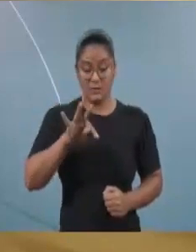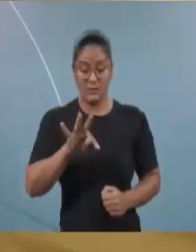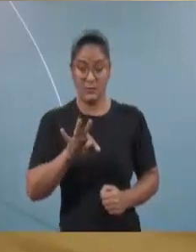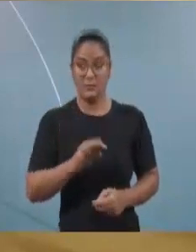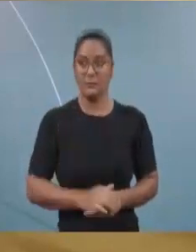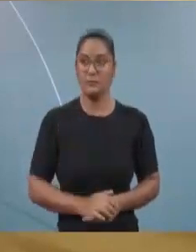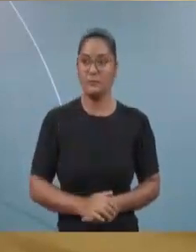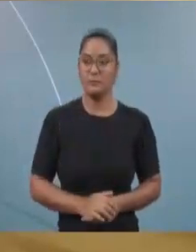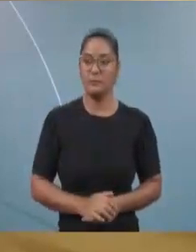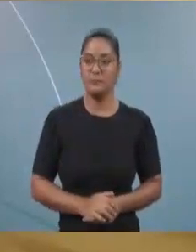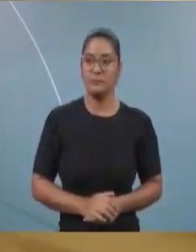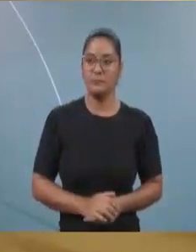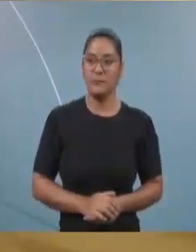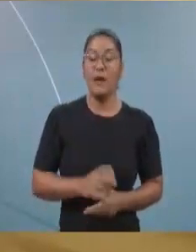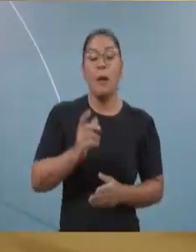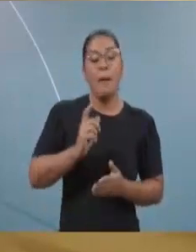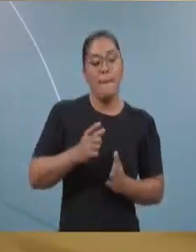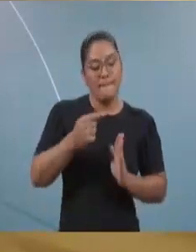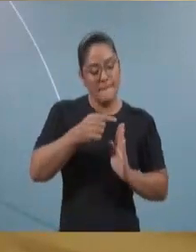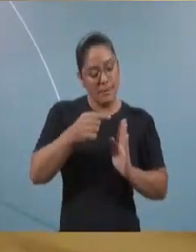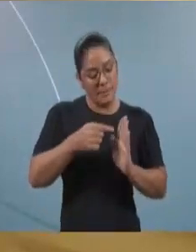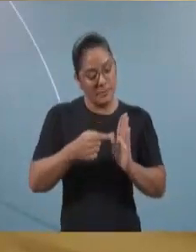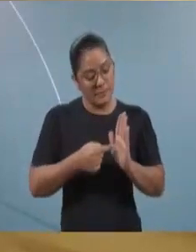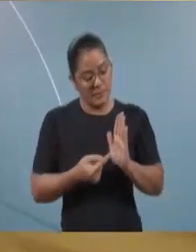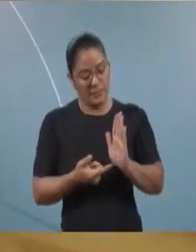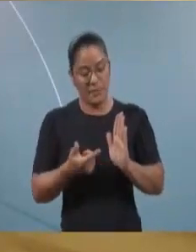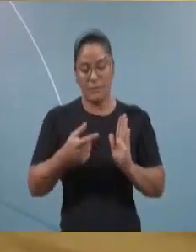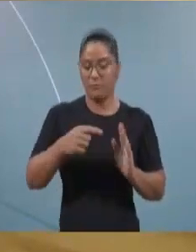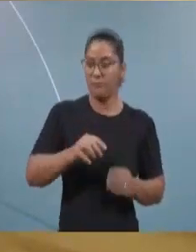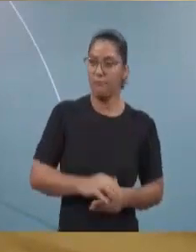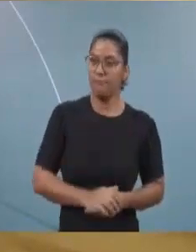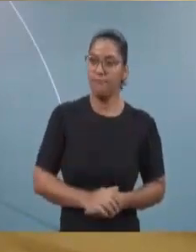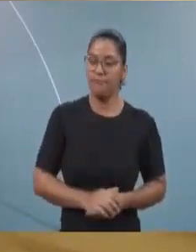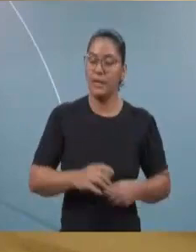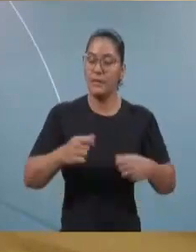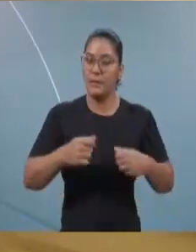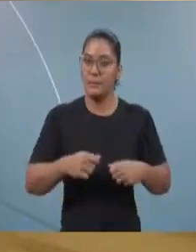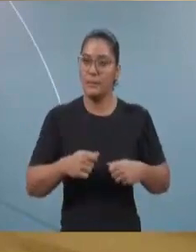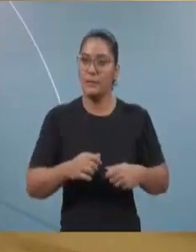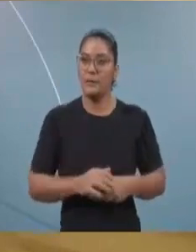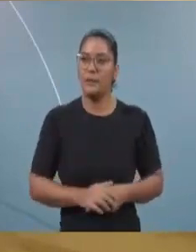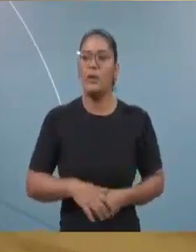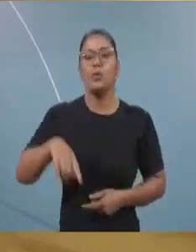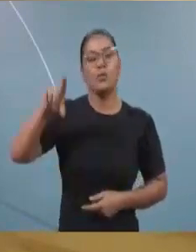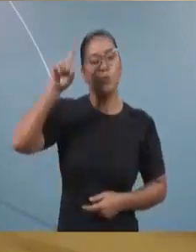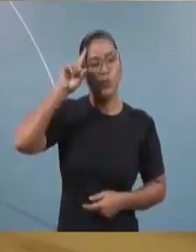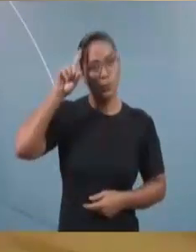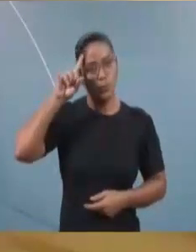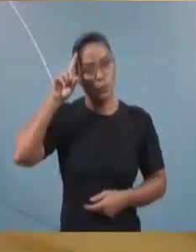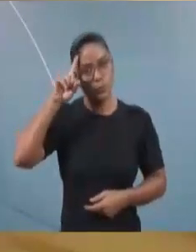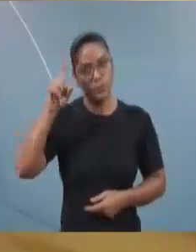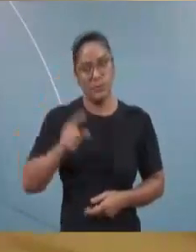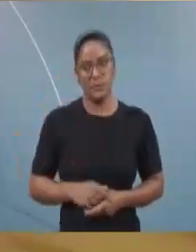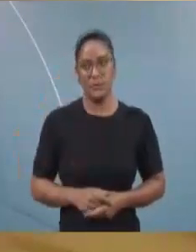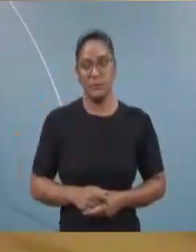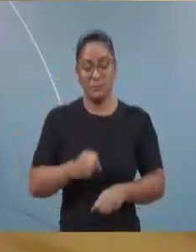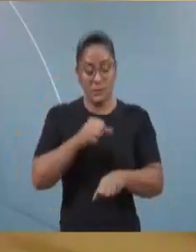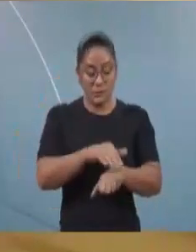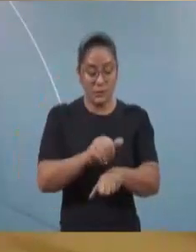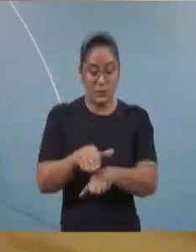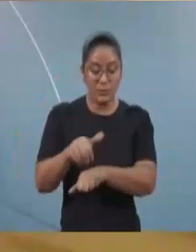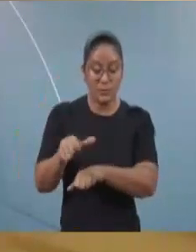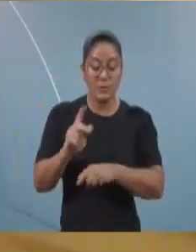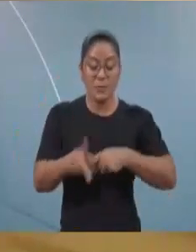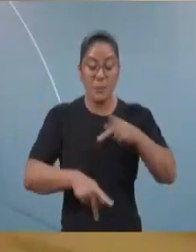de manter a sua lista de medicamentos necessáriamente diariamente para distribuição